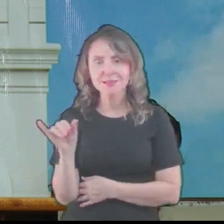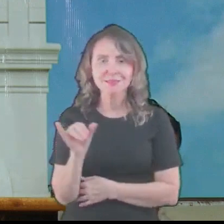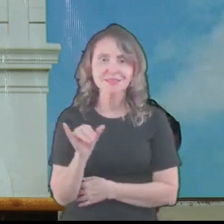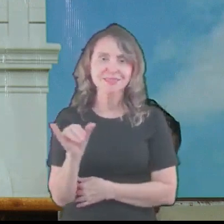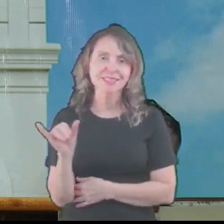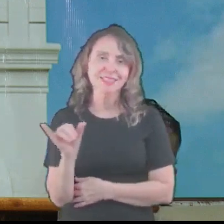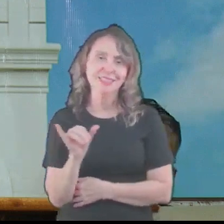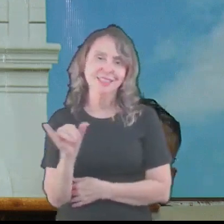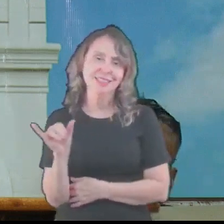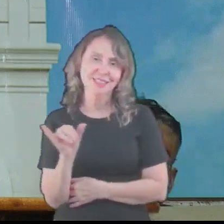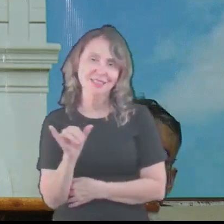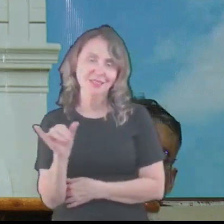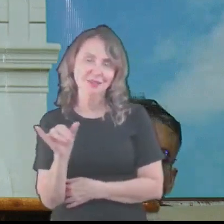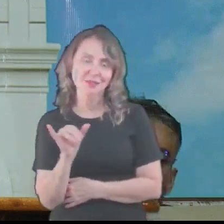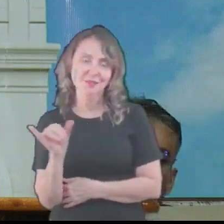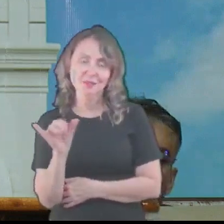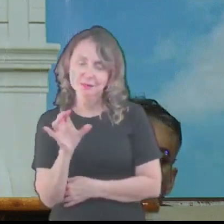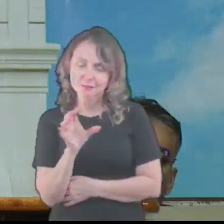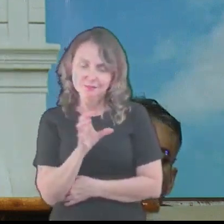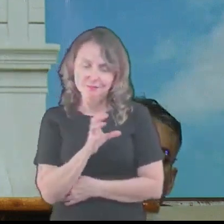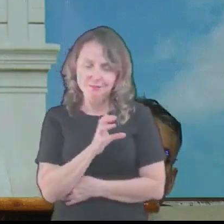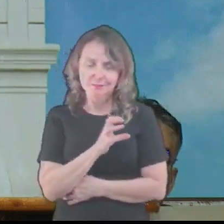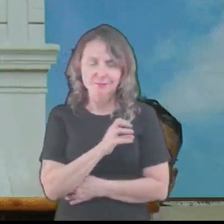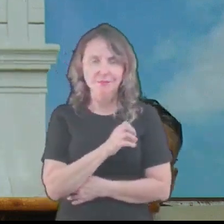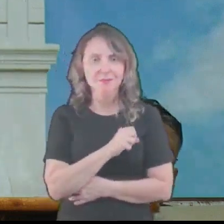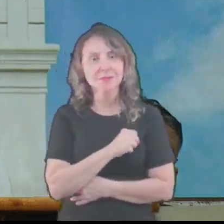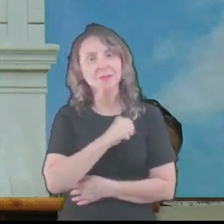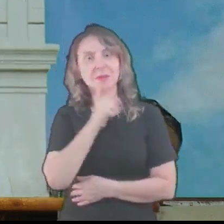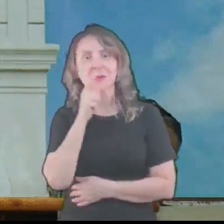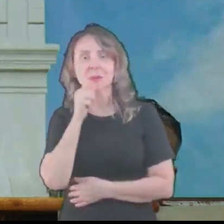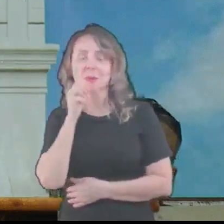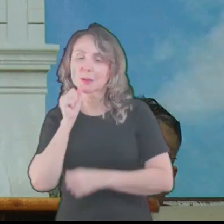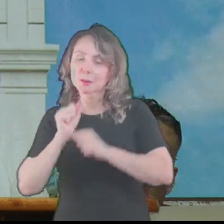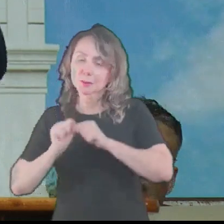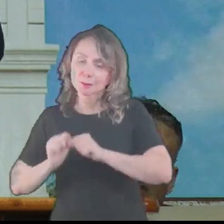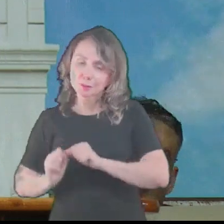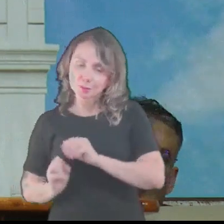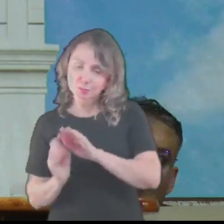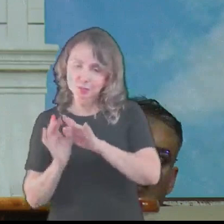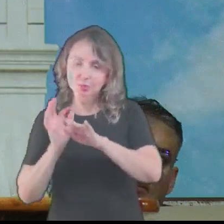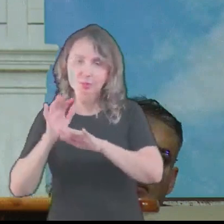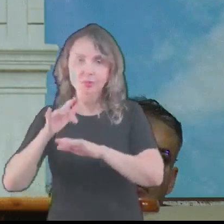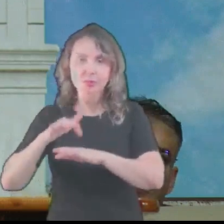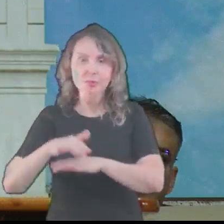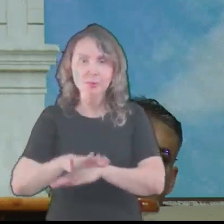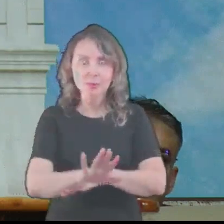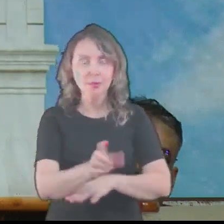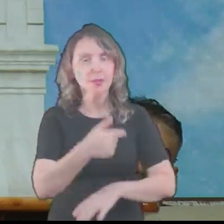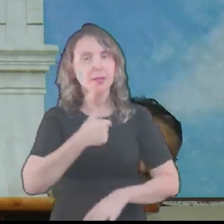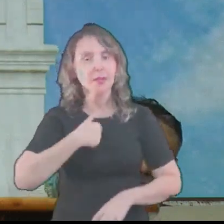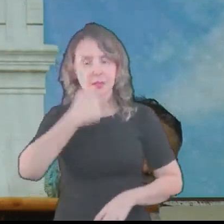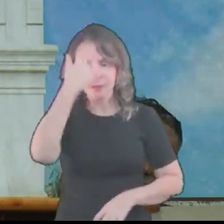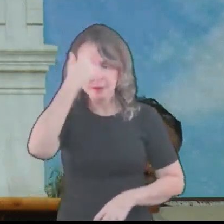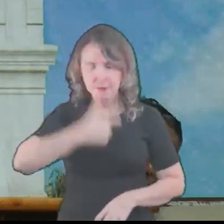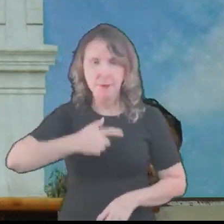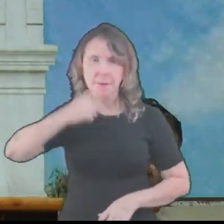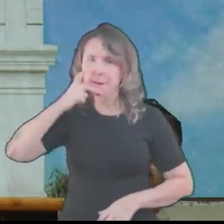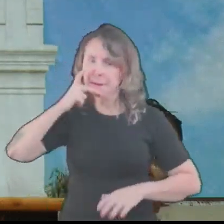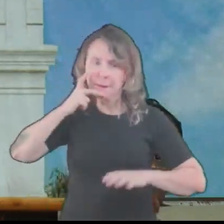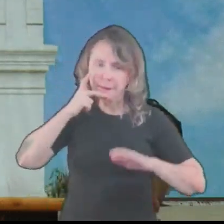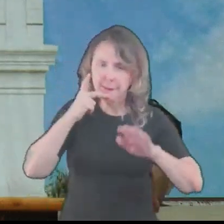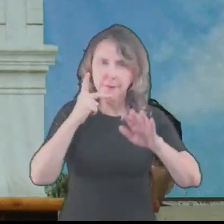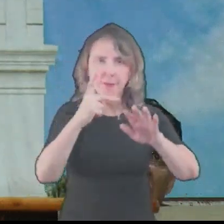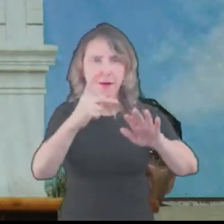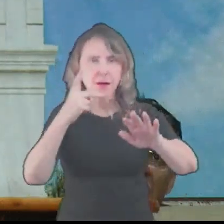amor, a mananciais das águas. Eu quero ser profeta de Deus nesta noite para a